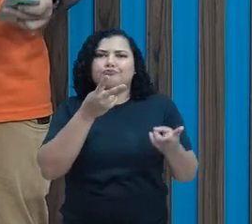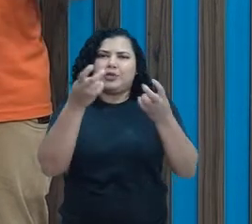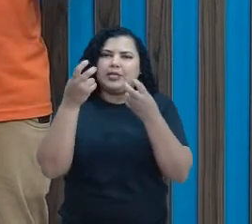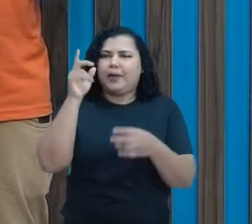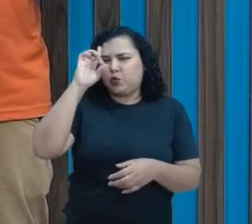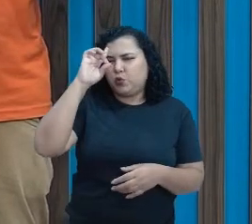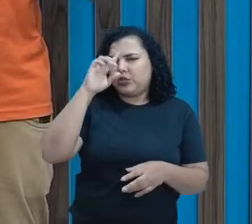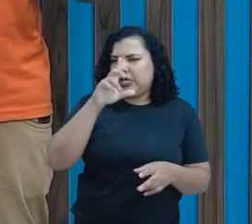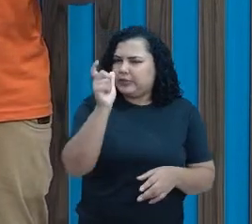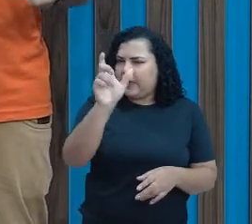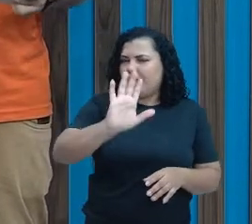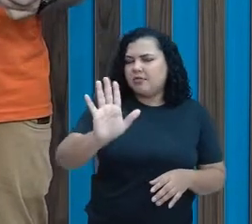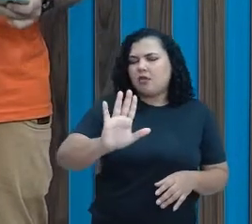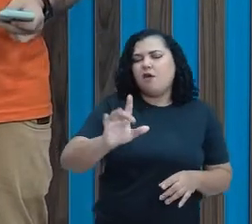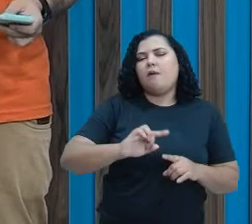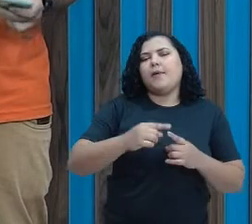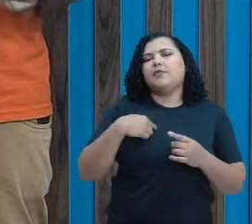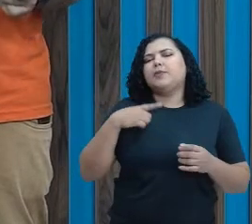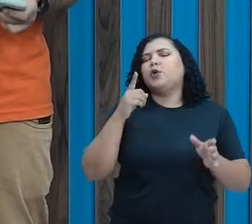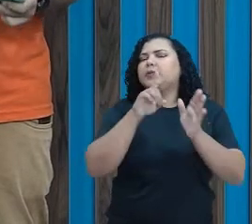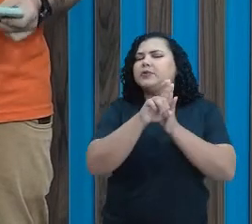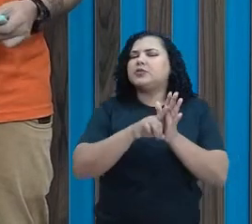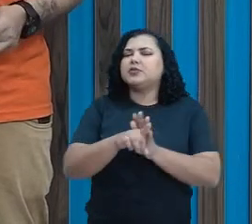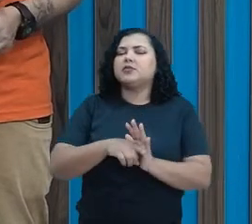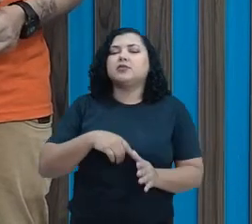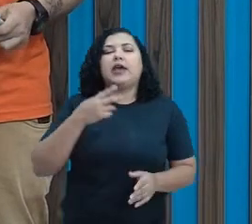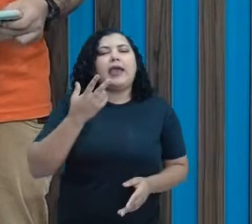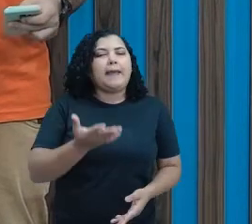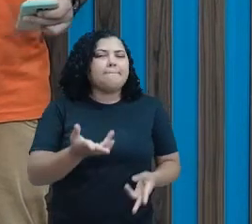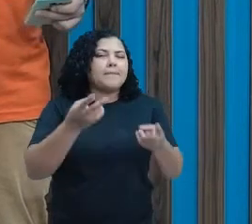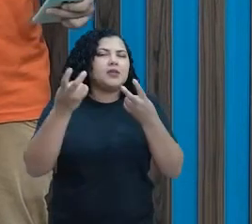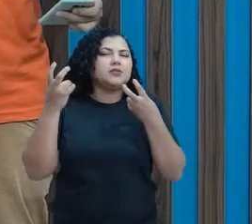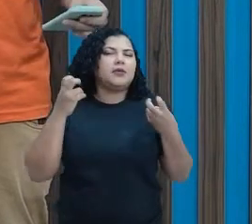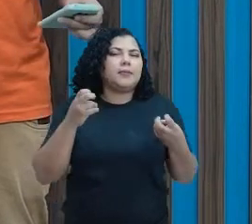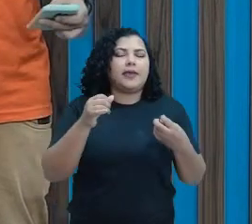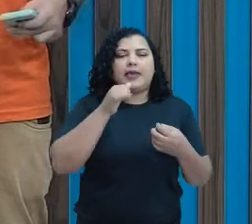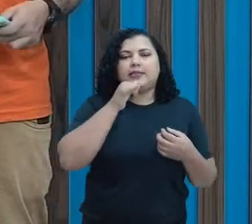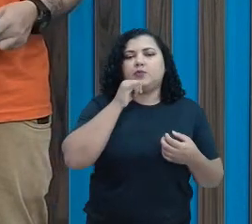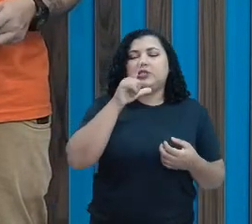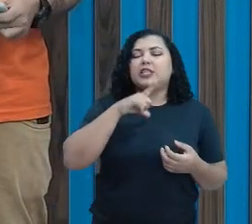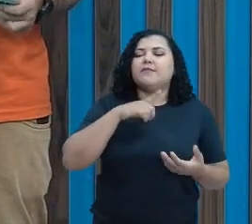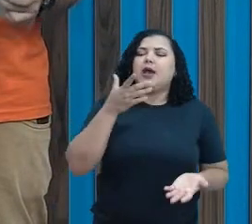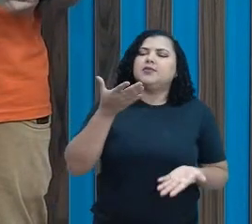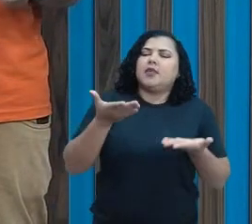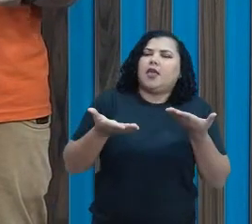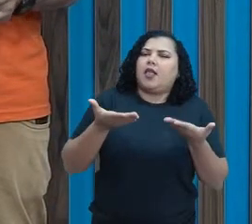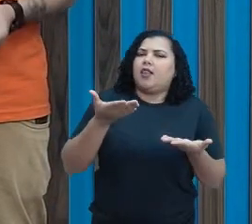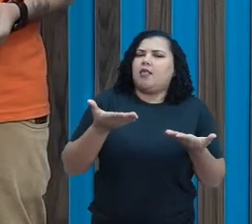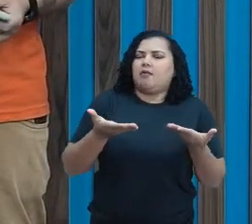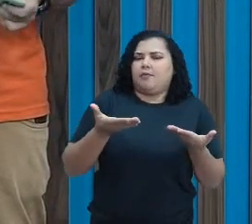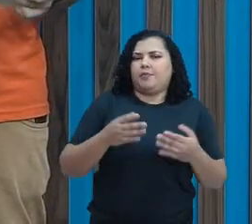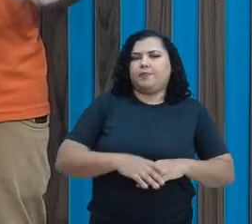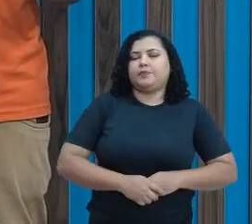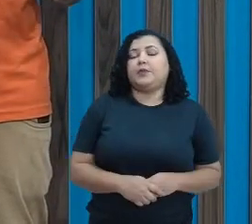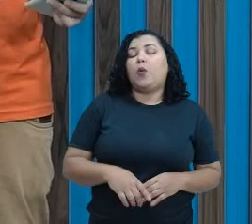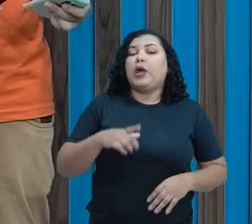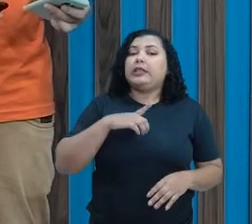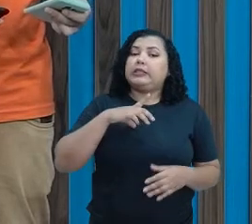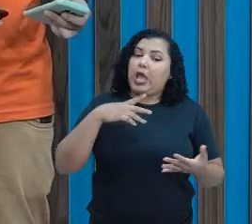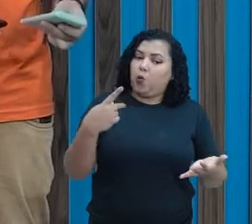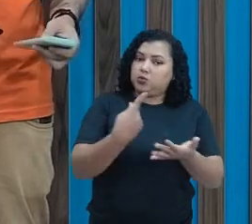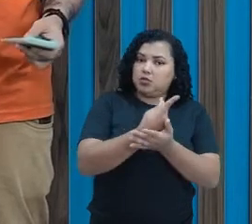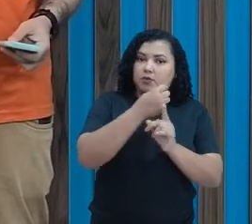não é quem fez mais ou quem fez menos, mas sim para quem foi mais regular. Ou seja, existem situações, existem